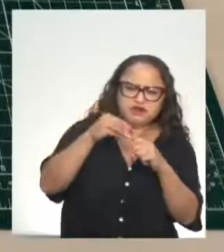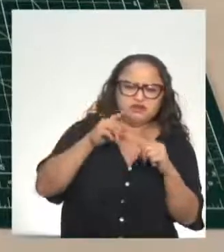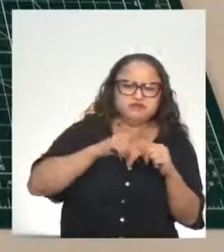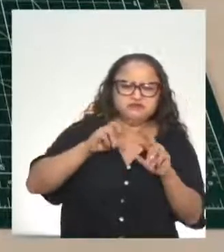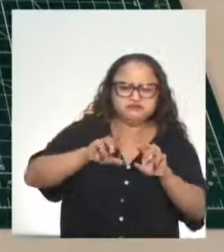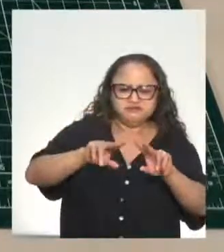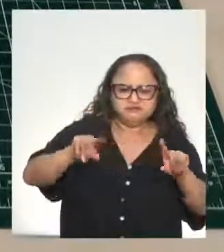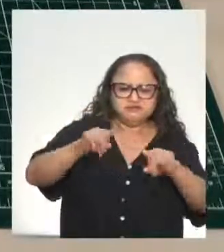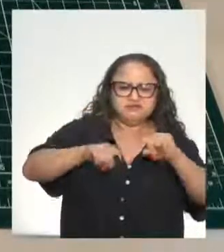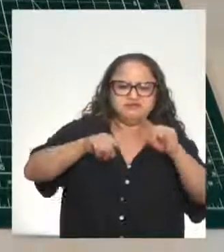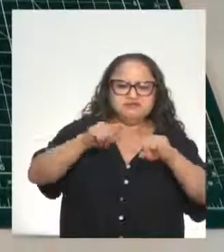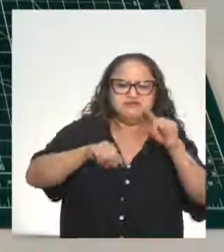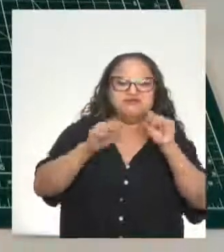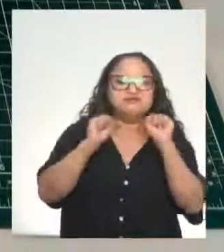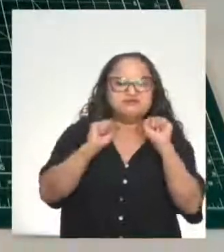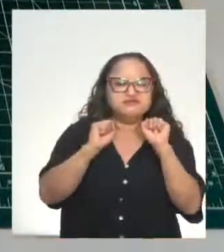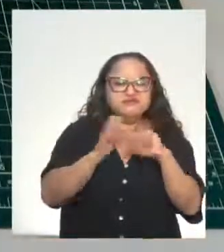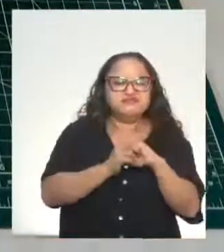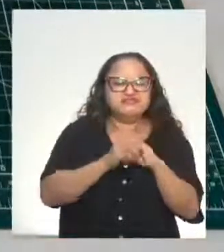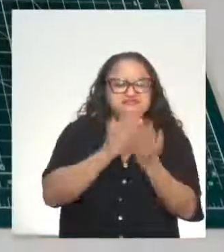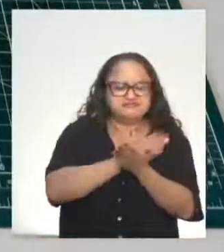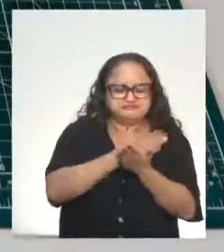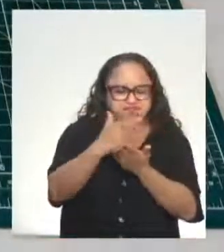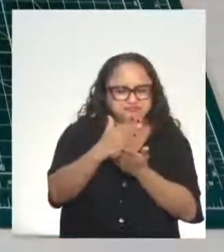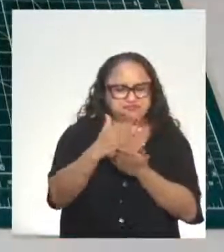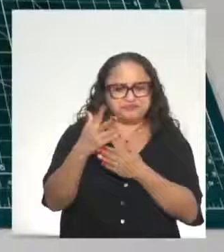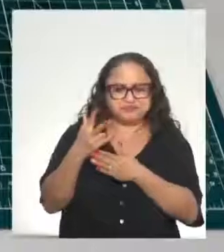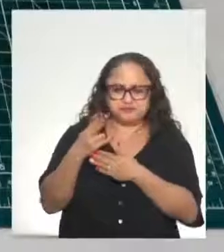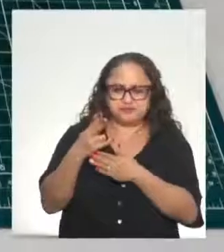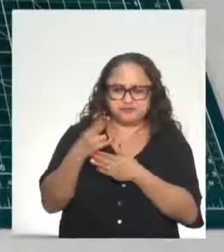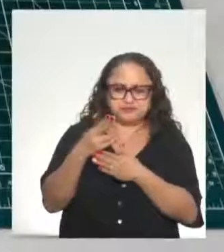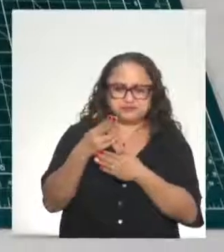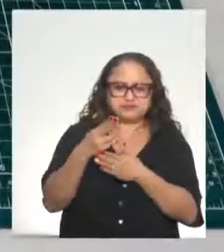fazer o vinco. A gente inicia o corte